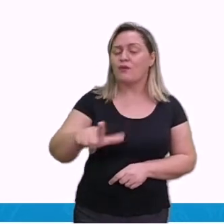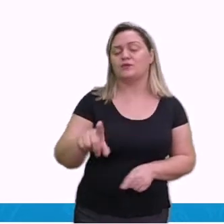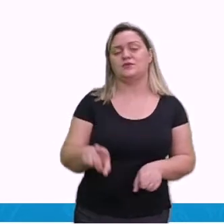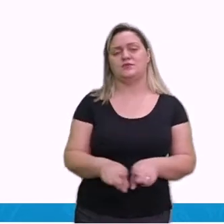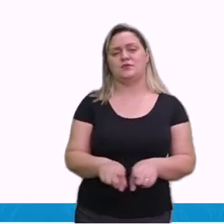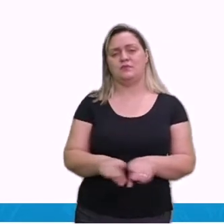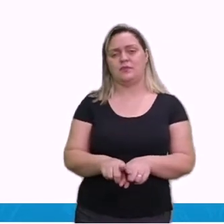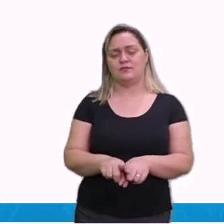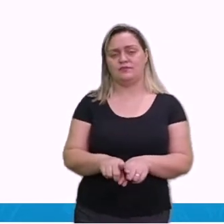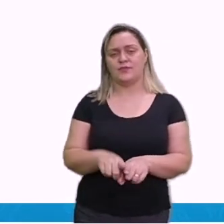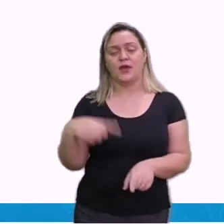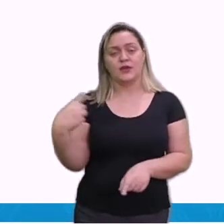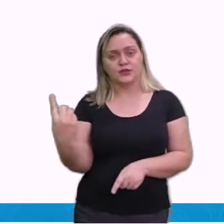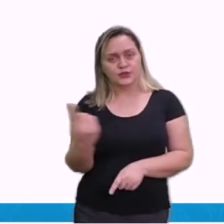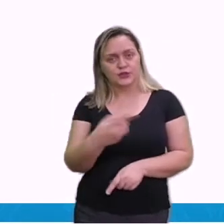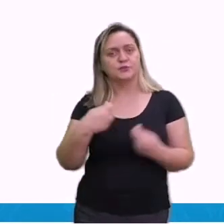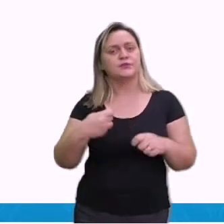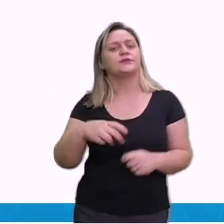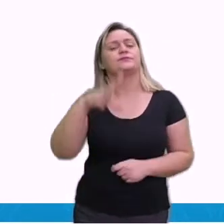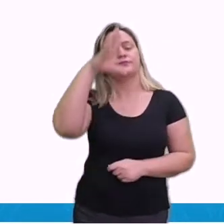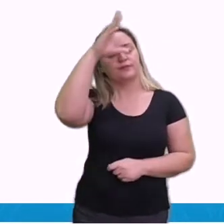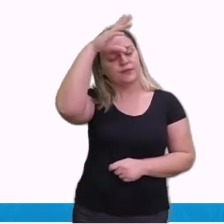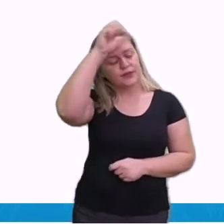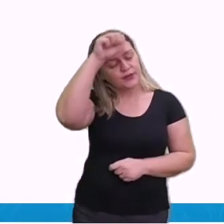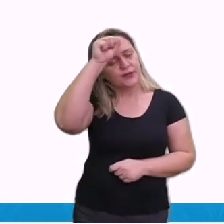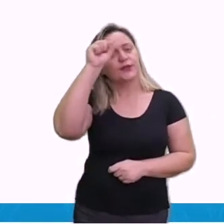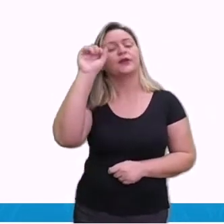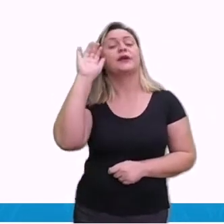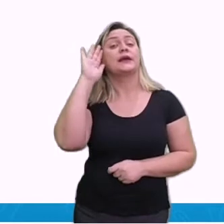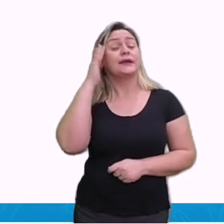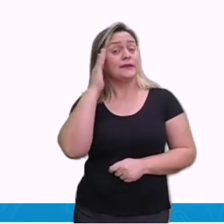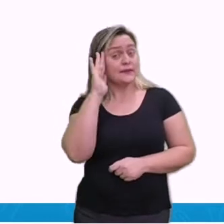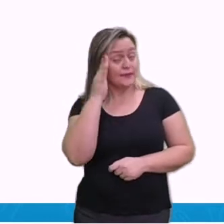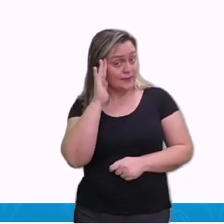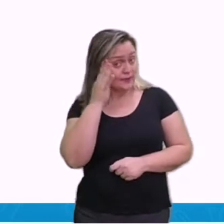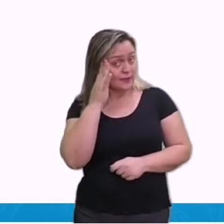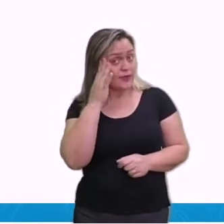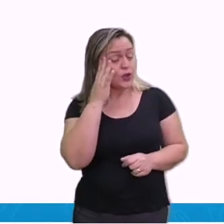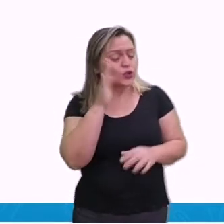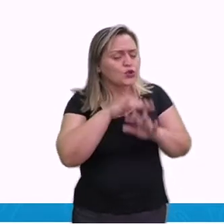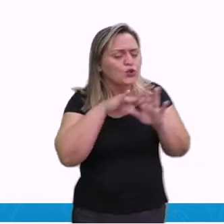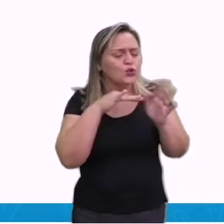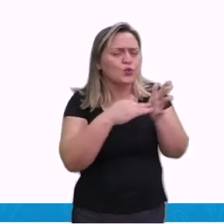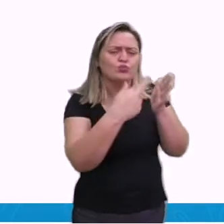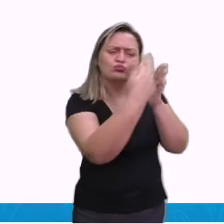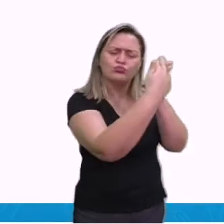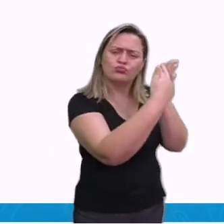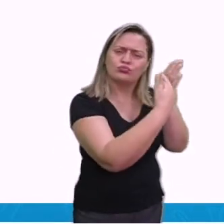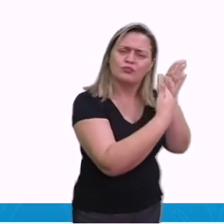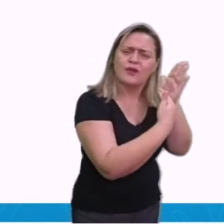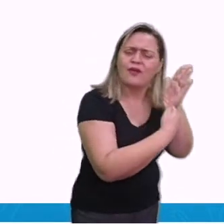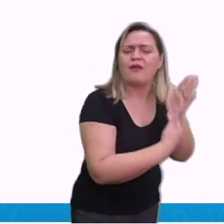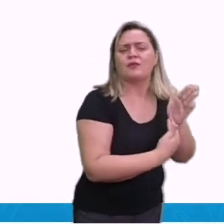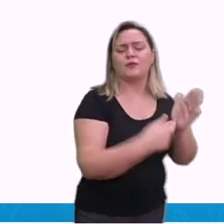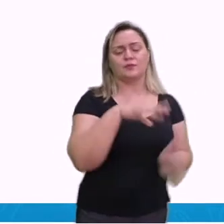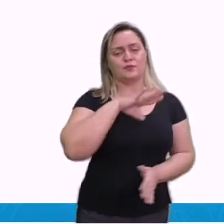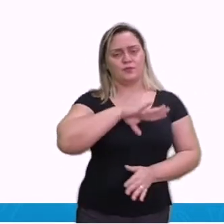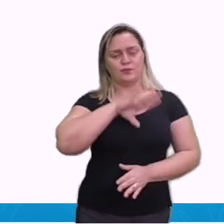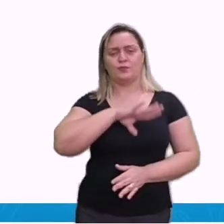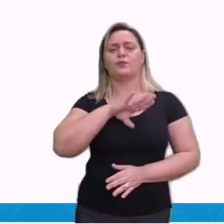as regras da língua portuguesa. Por isso que a gente traz o conteúdo singular e plural. Existem algumas